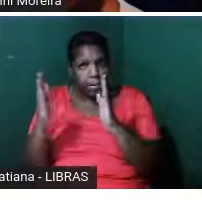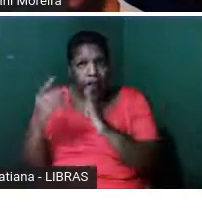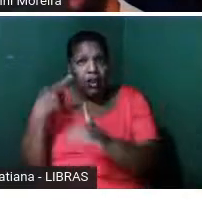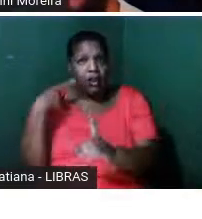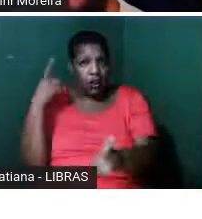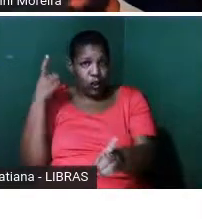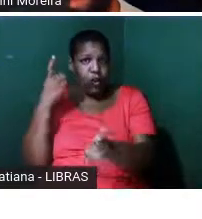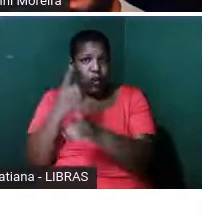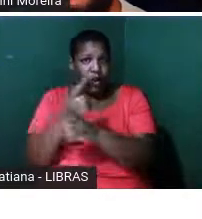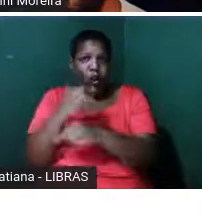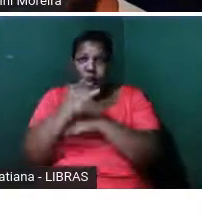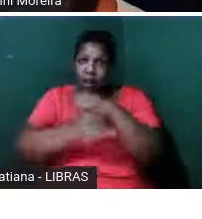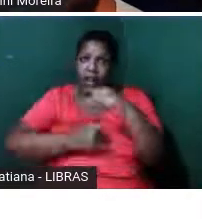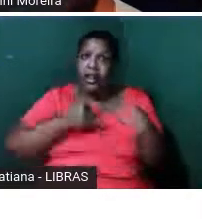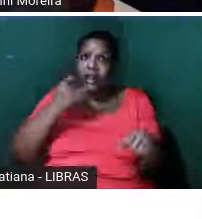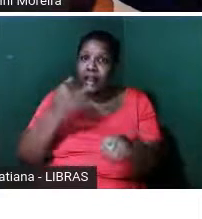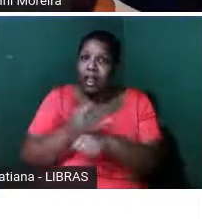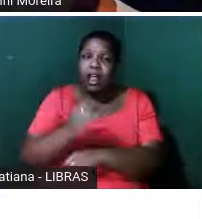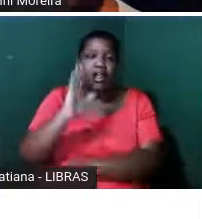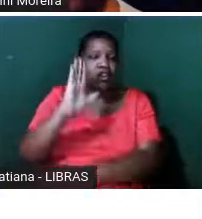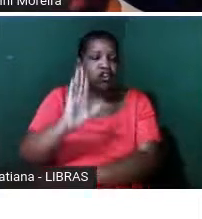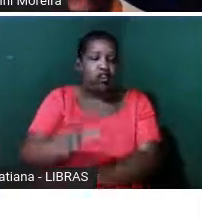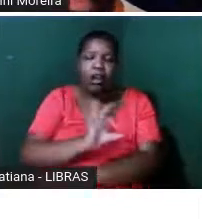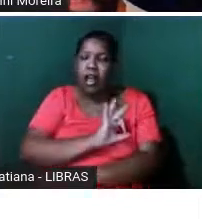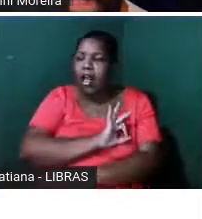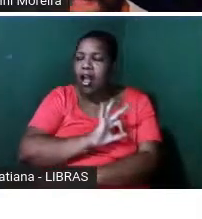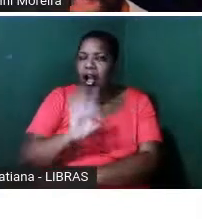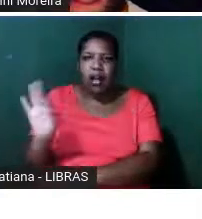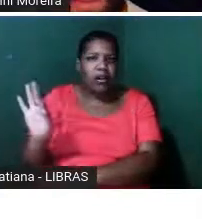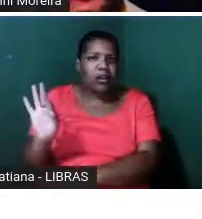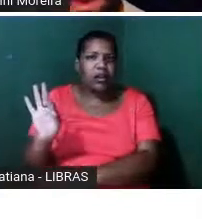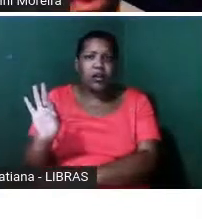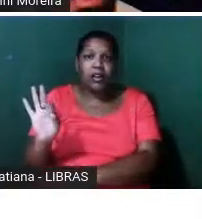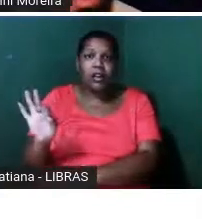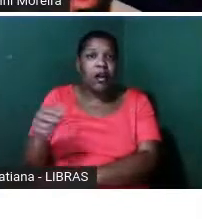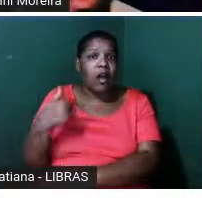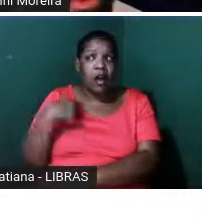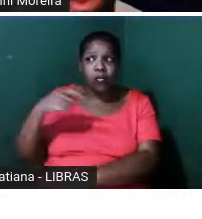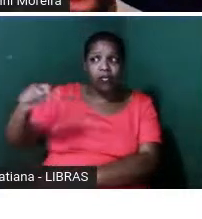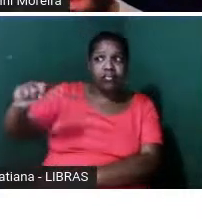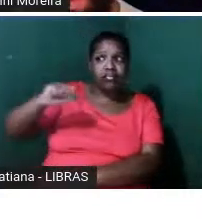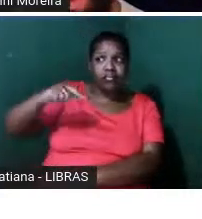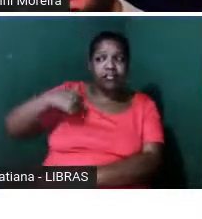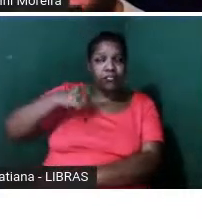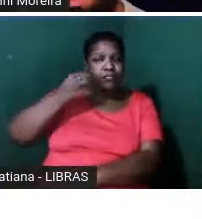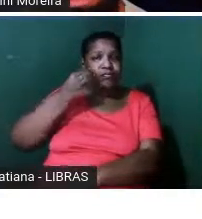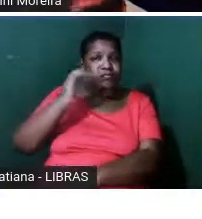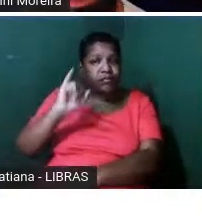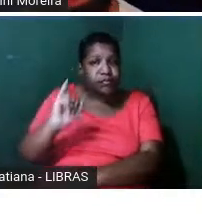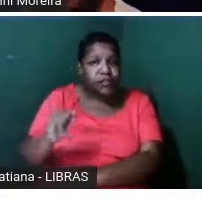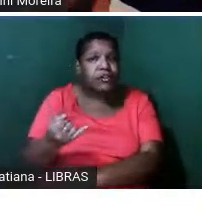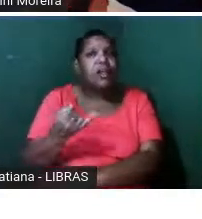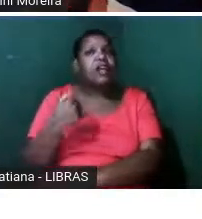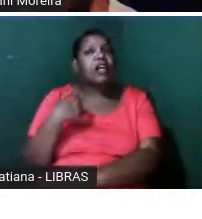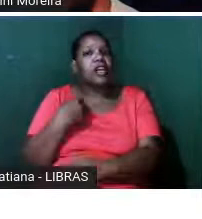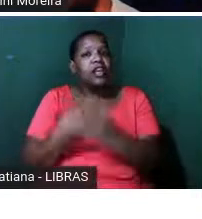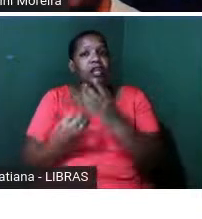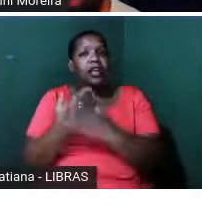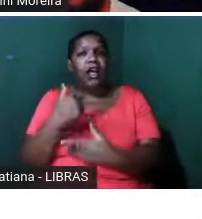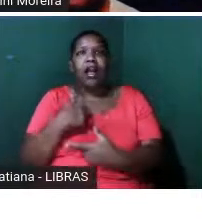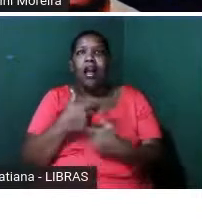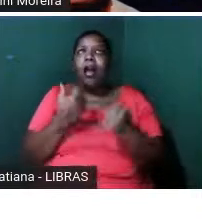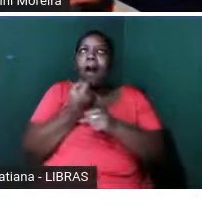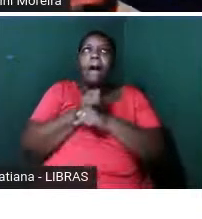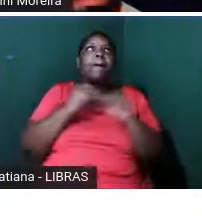gente acha online já são suficientes para dar para gente é a oportunidade de criar coisas que a gente achava que